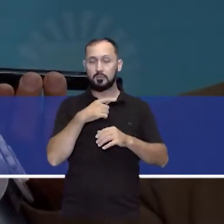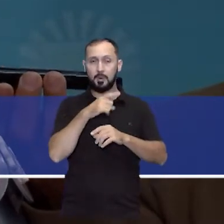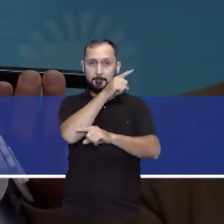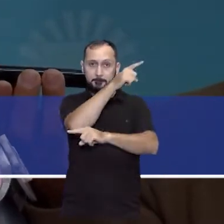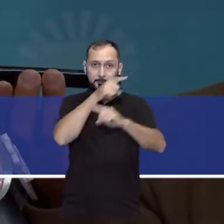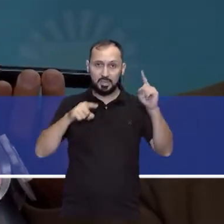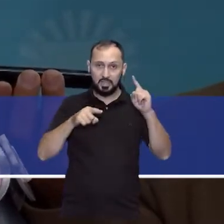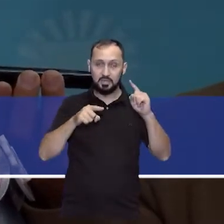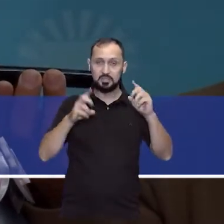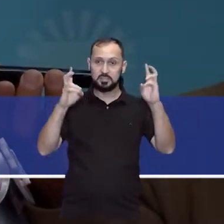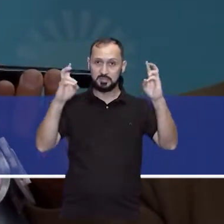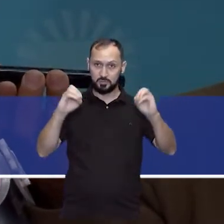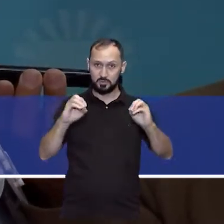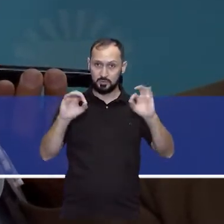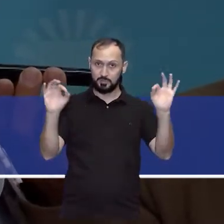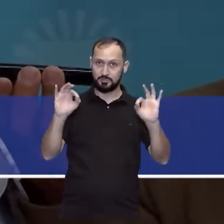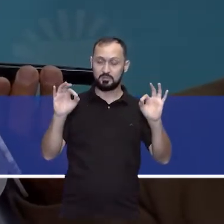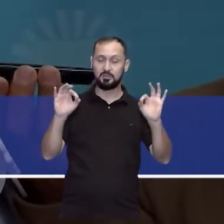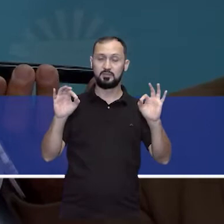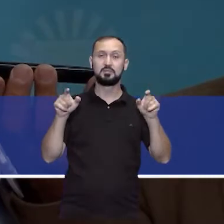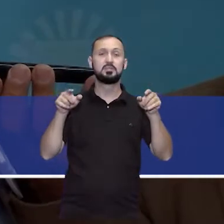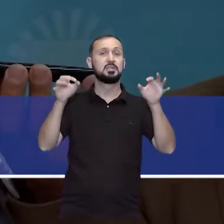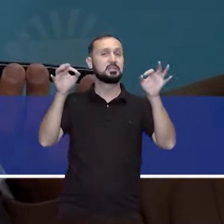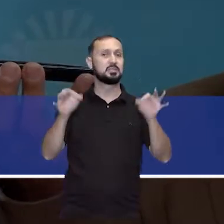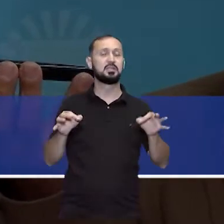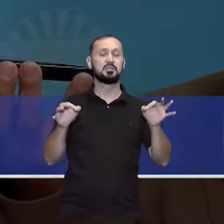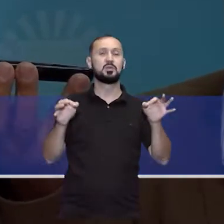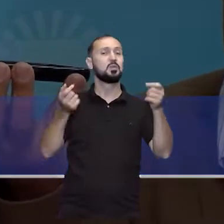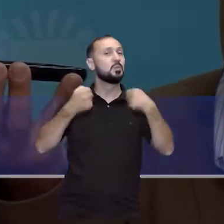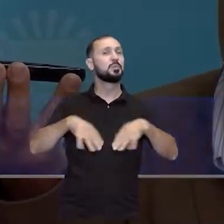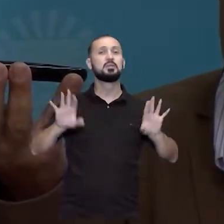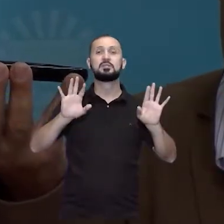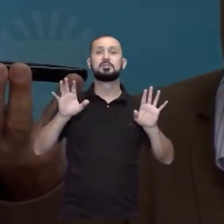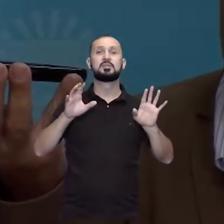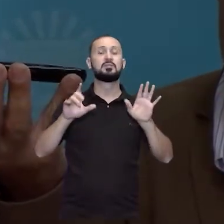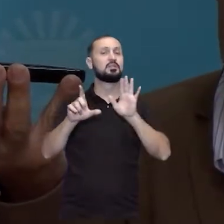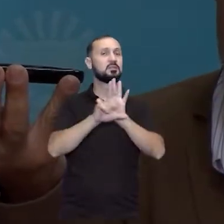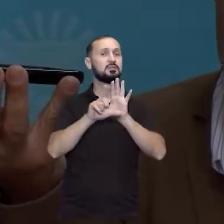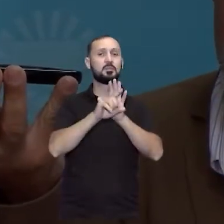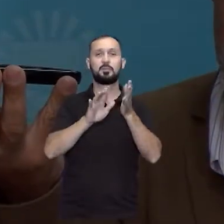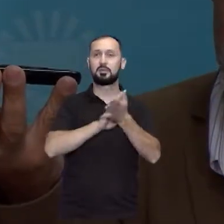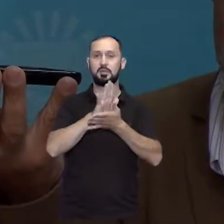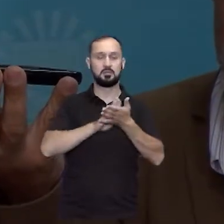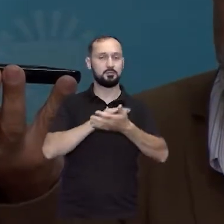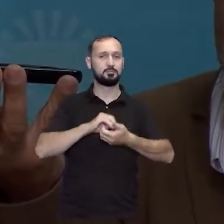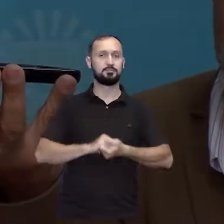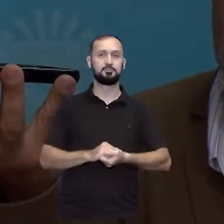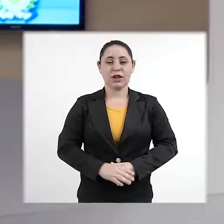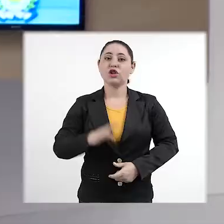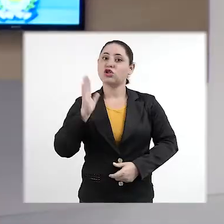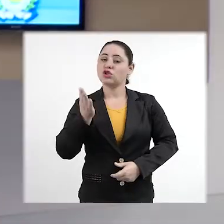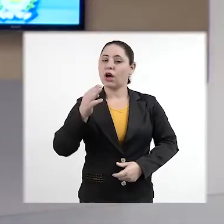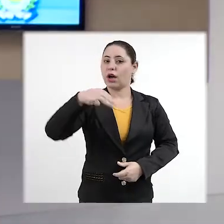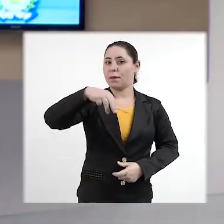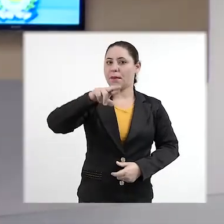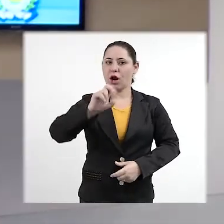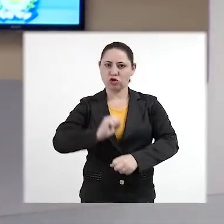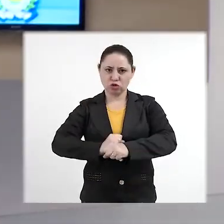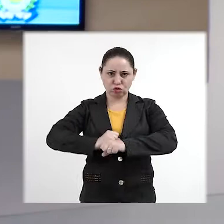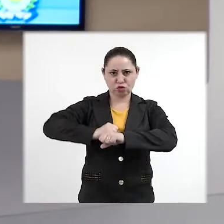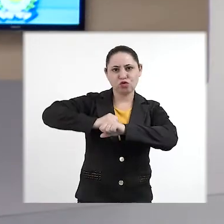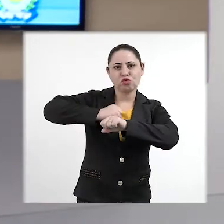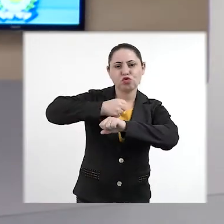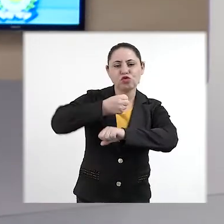entendo que se for meio a meio, eu acho que é o correto e não precisava de nenhum tipo de legislação para isso. Já em